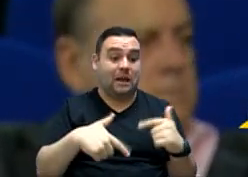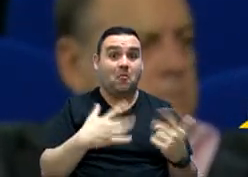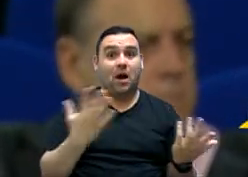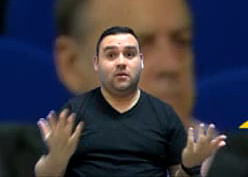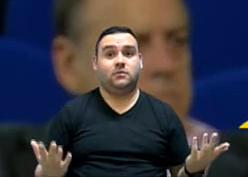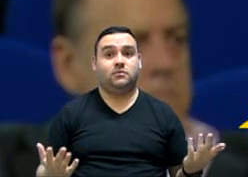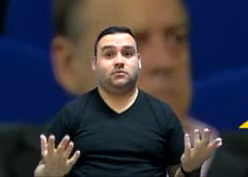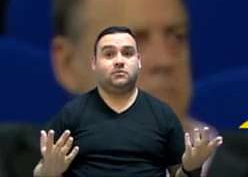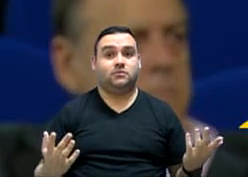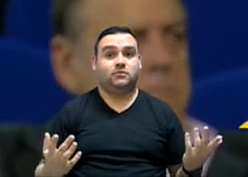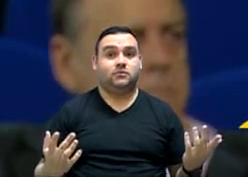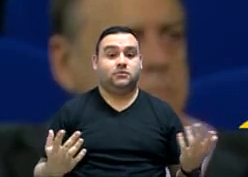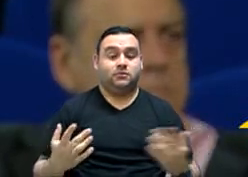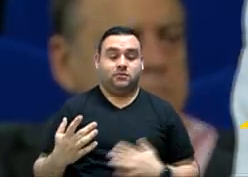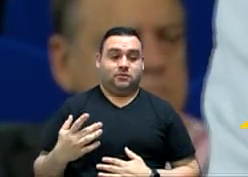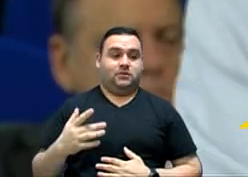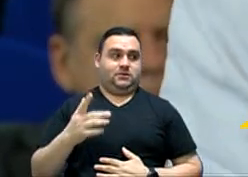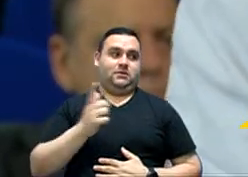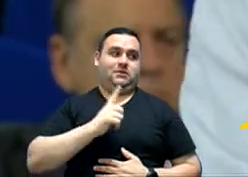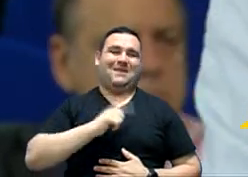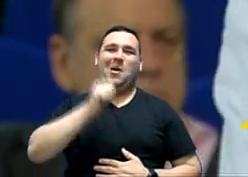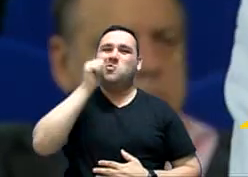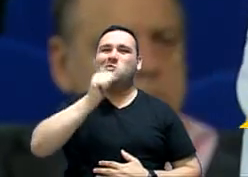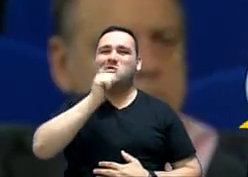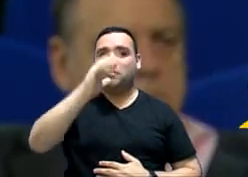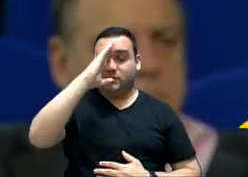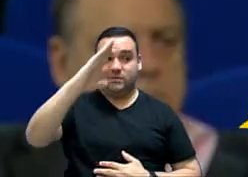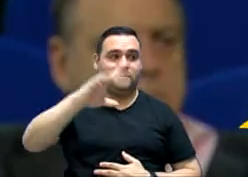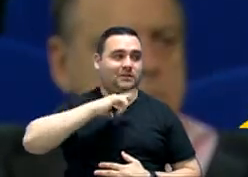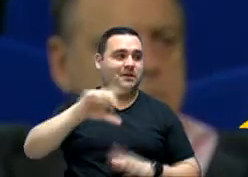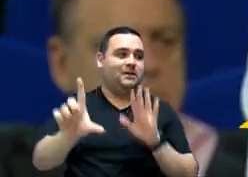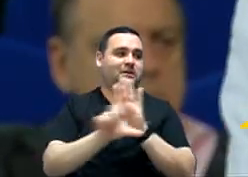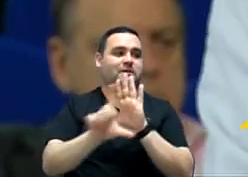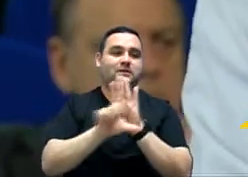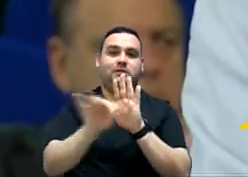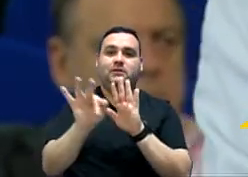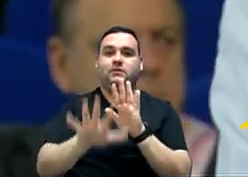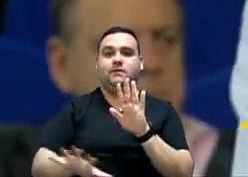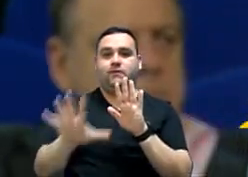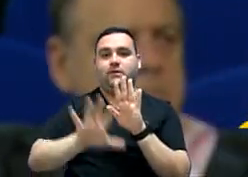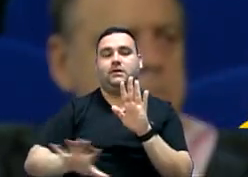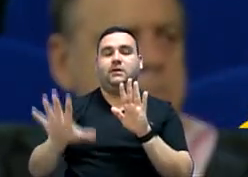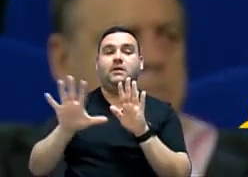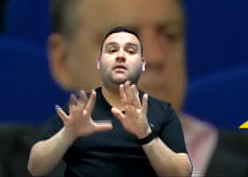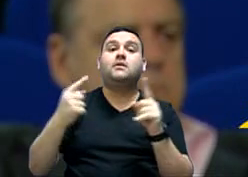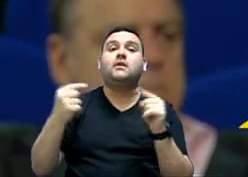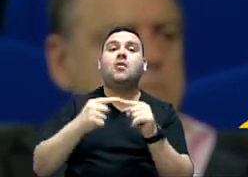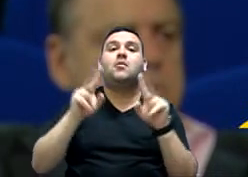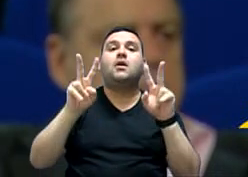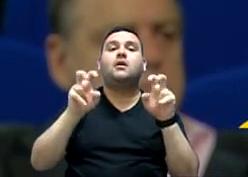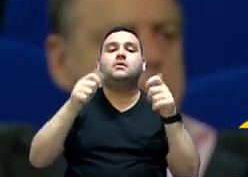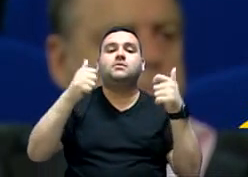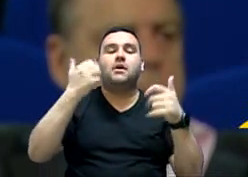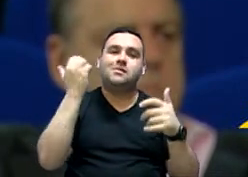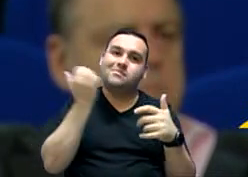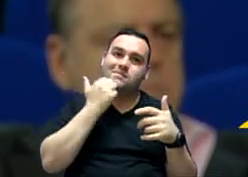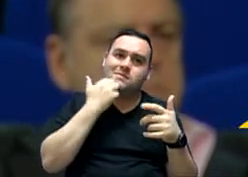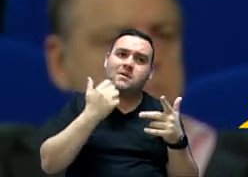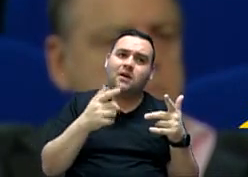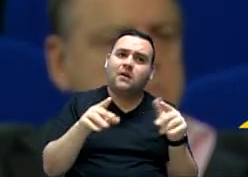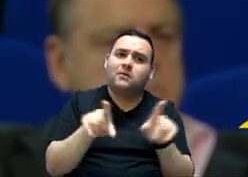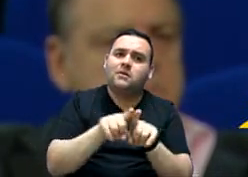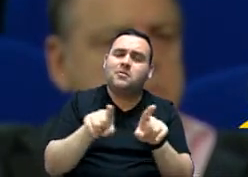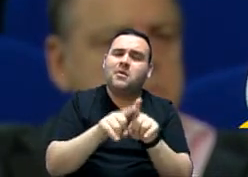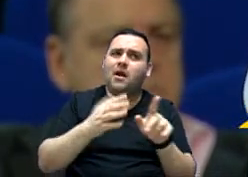exemplo. Como ficam, principalmente, as mulheres, a lei federal e fala do assédio sexual, também é de